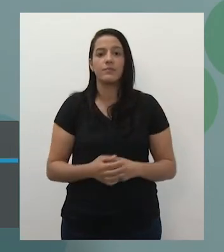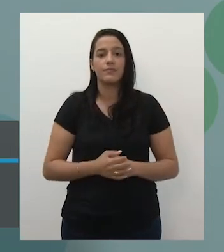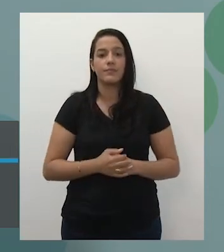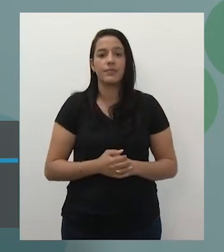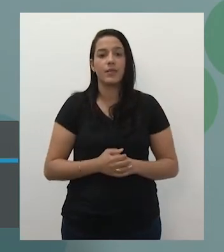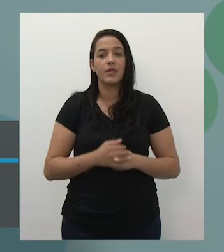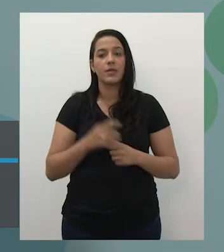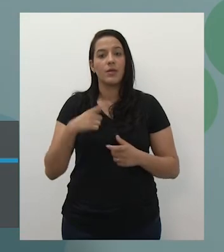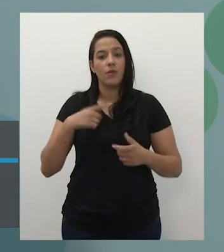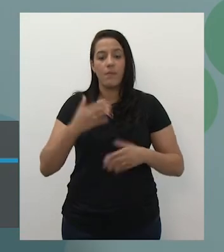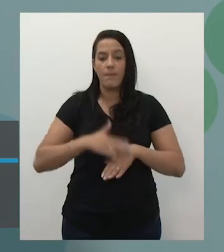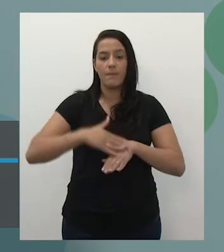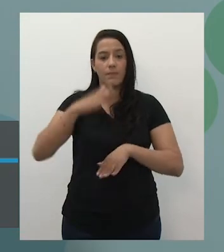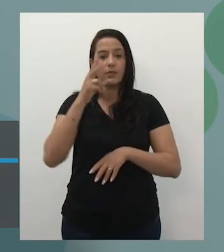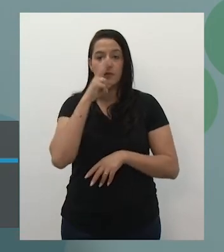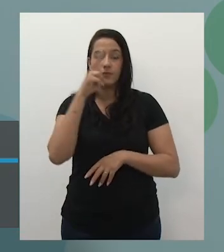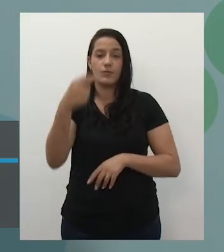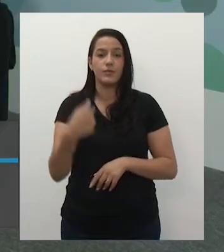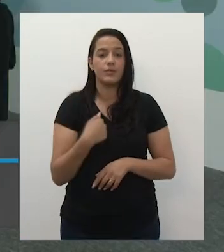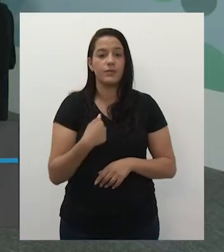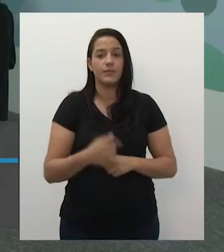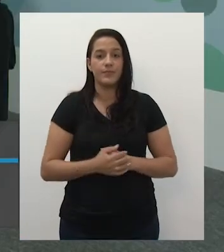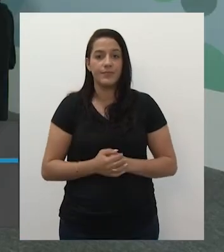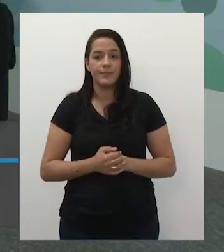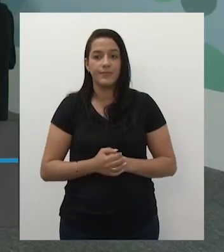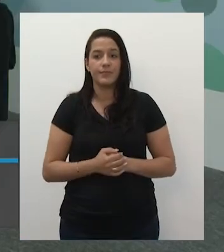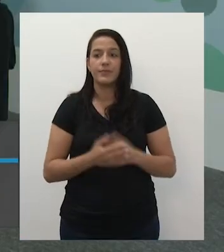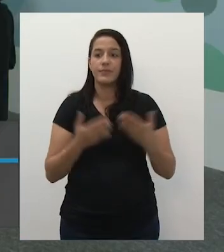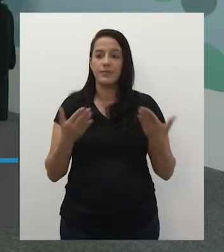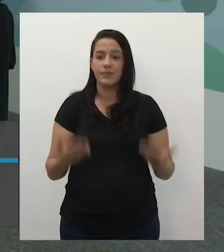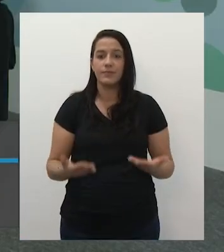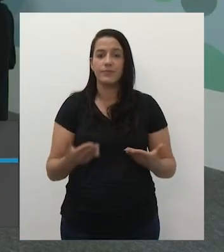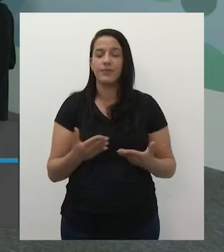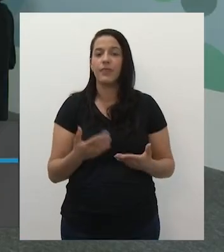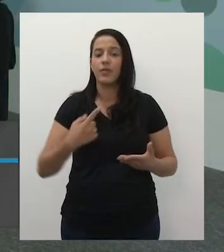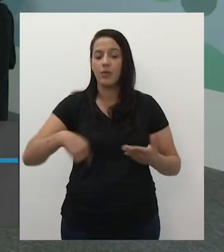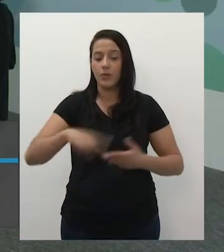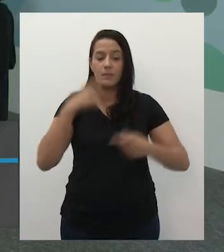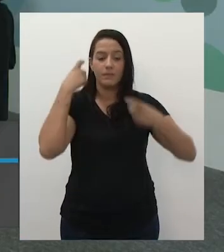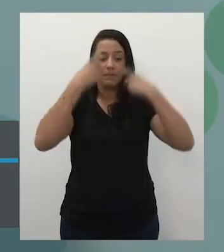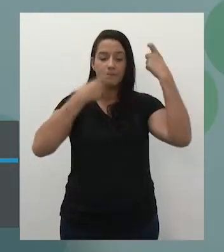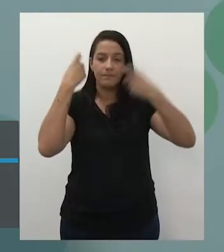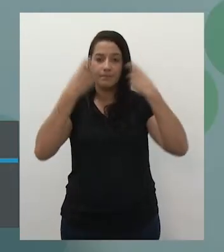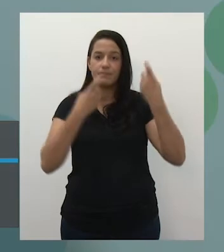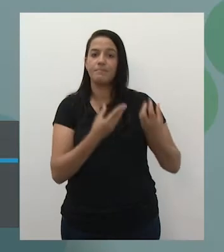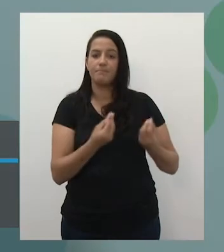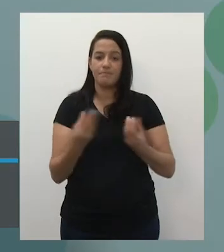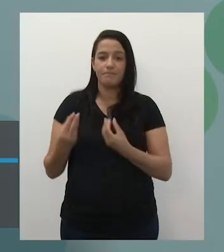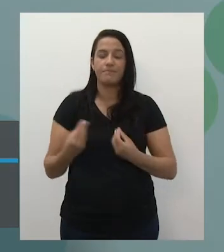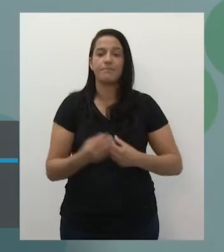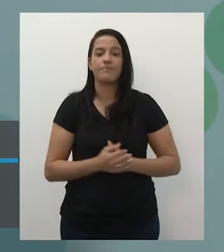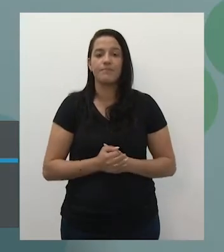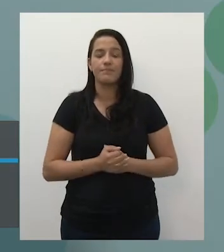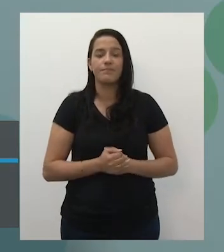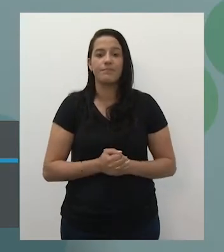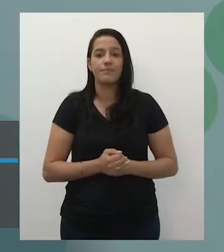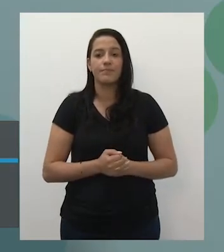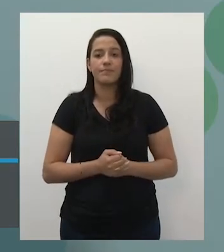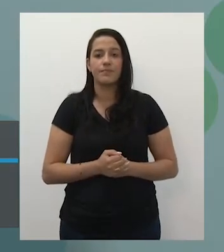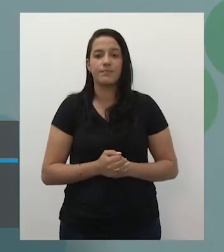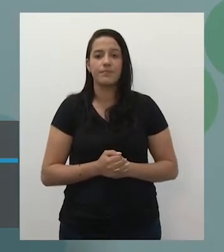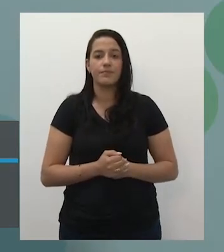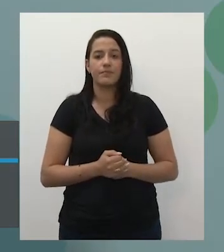falando desse momento de sentar, né, refletir, avaliar o que deu certo, o que não deu certo. E isso a gente também